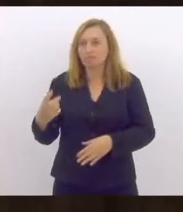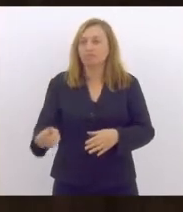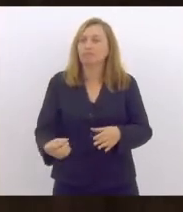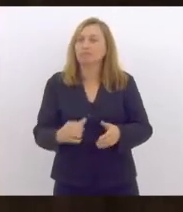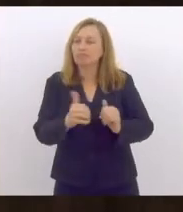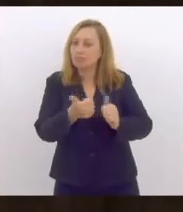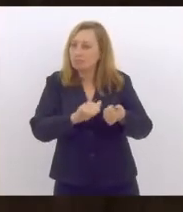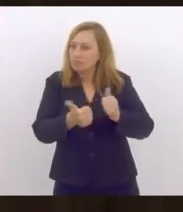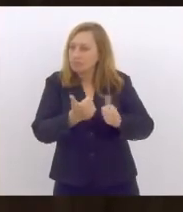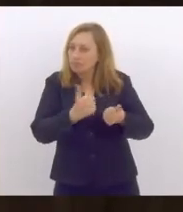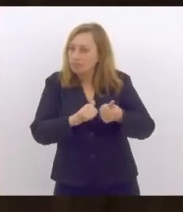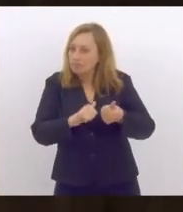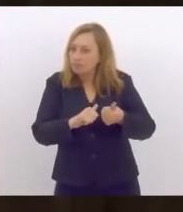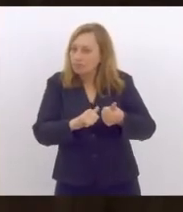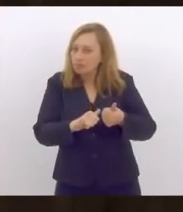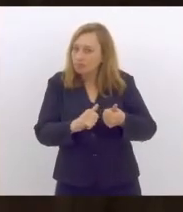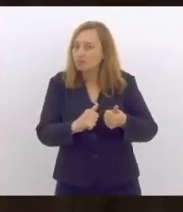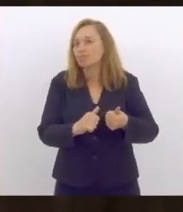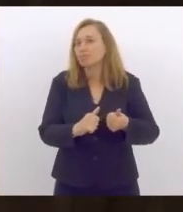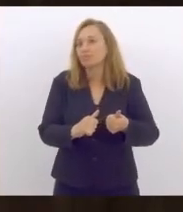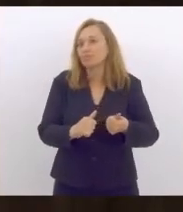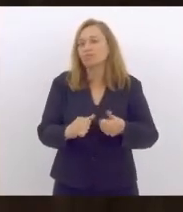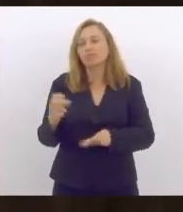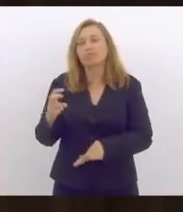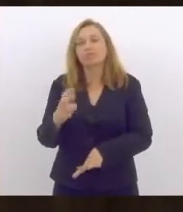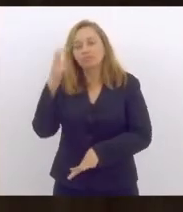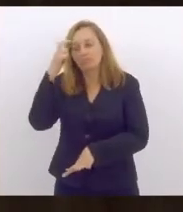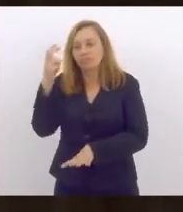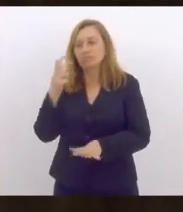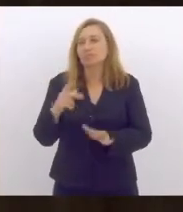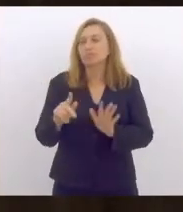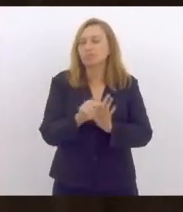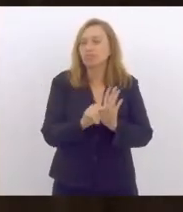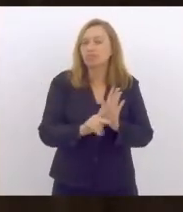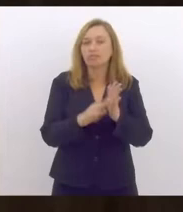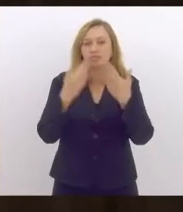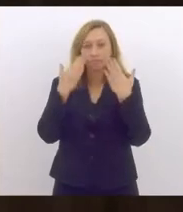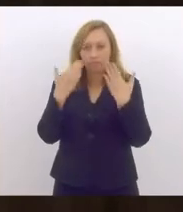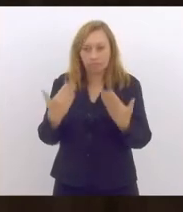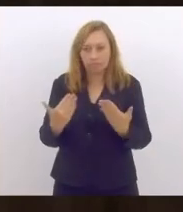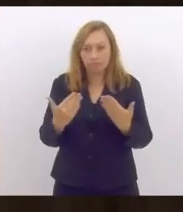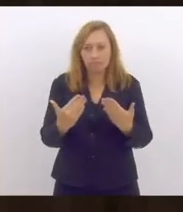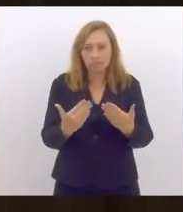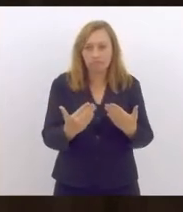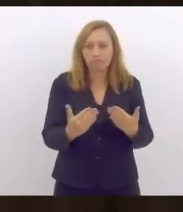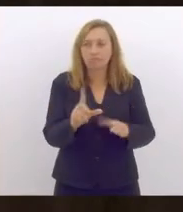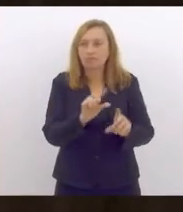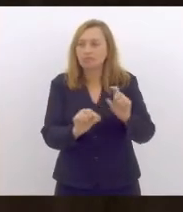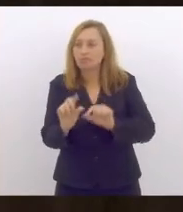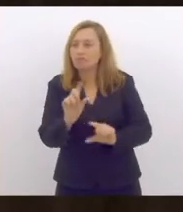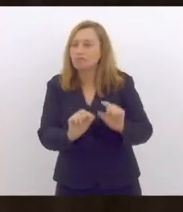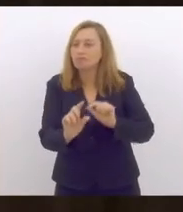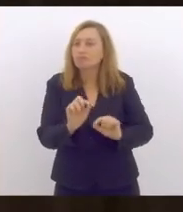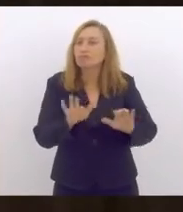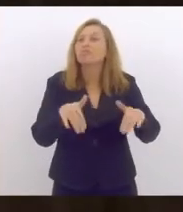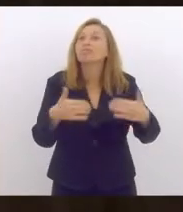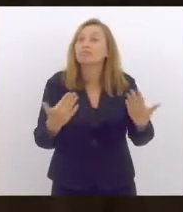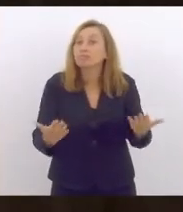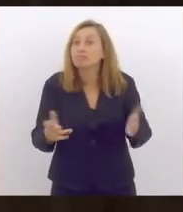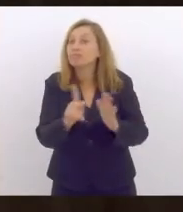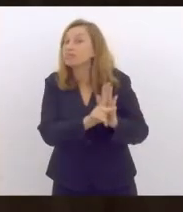avaliação prévia do mérito cultural dos projetos apresentados e a escolha de quais projetos